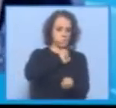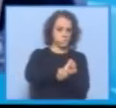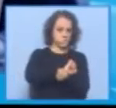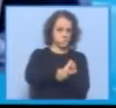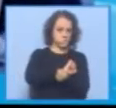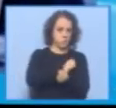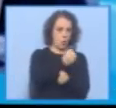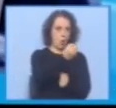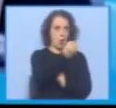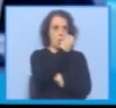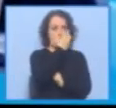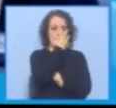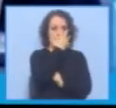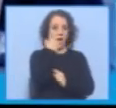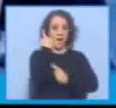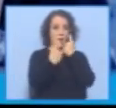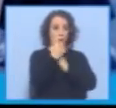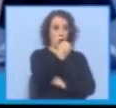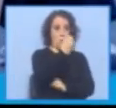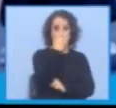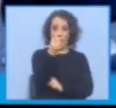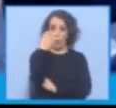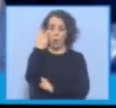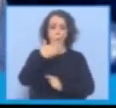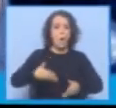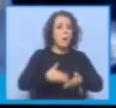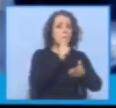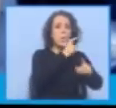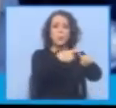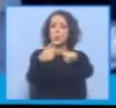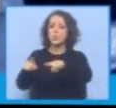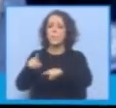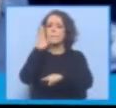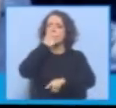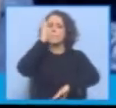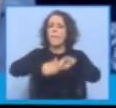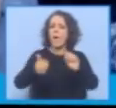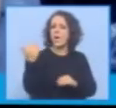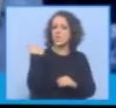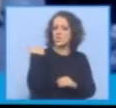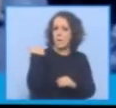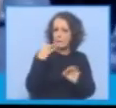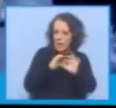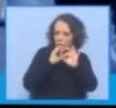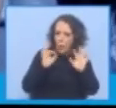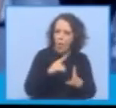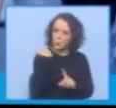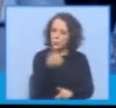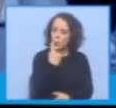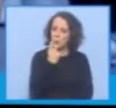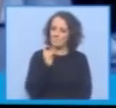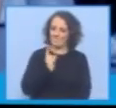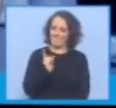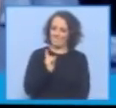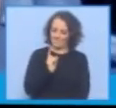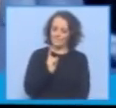luzes que não a todos nos levam ao mesmo caminho. Mas não sei se a chamada é a mesma para todos. Não? No